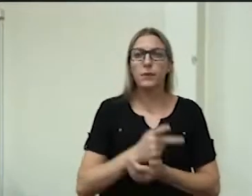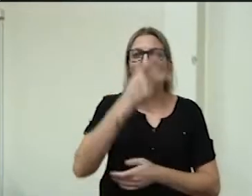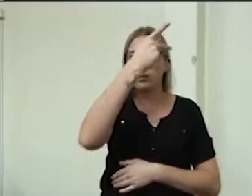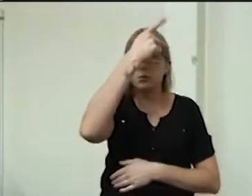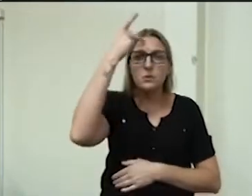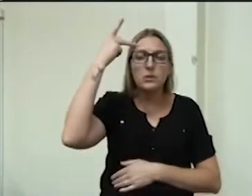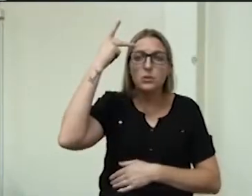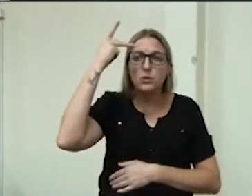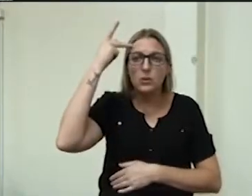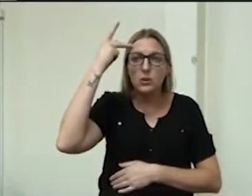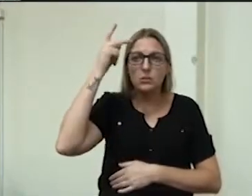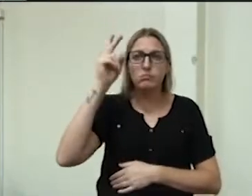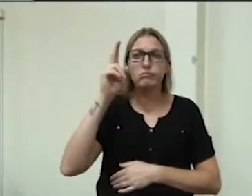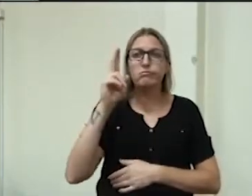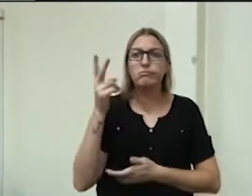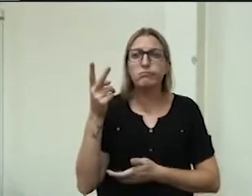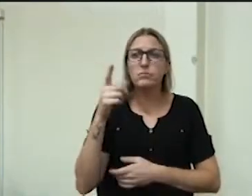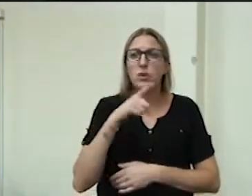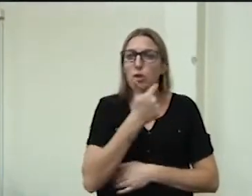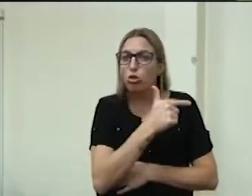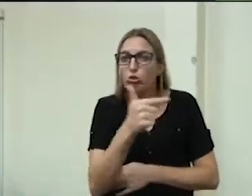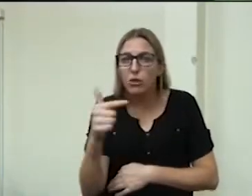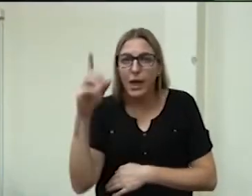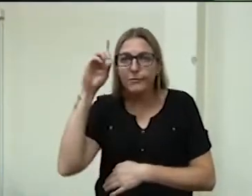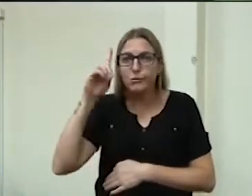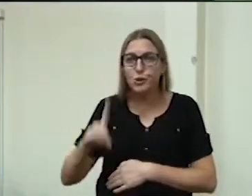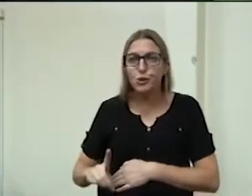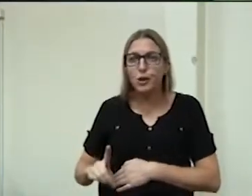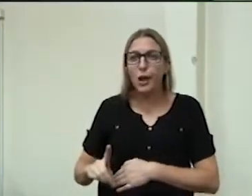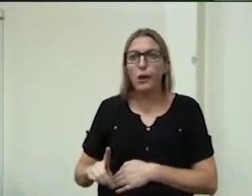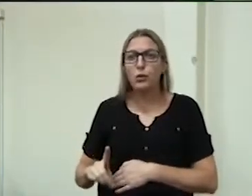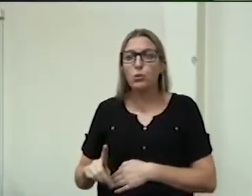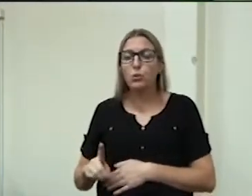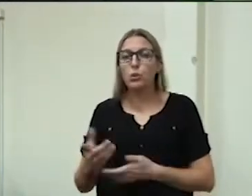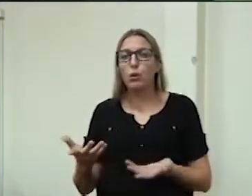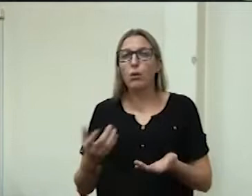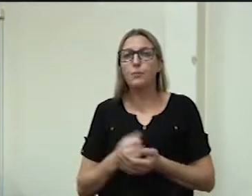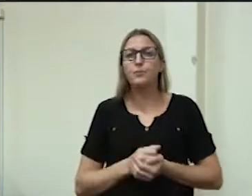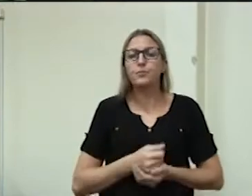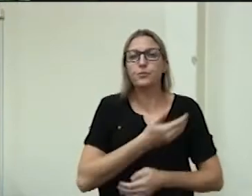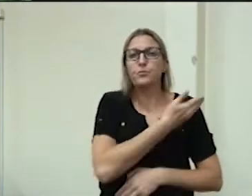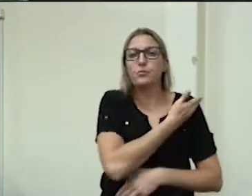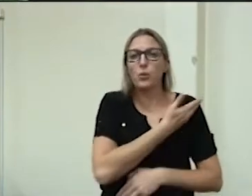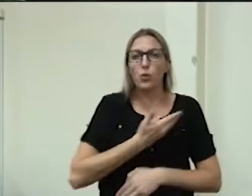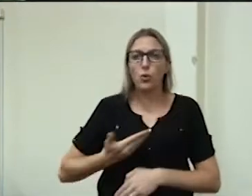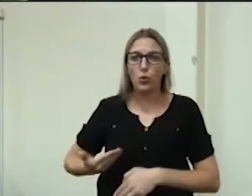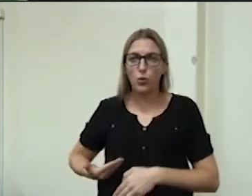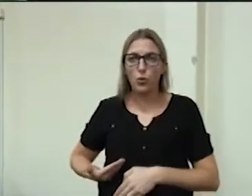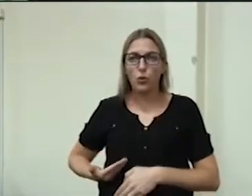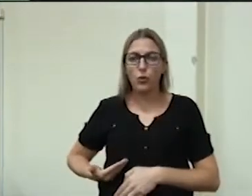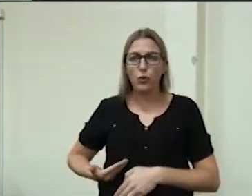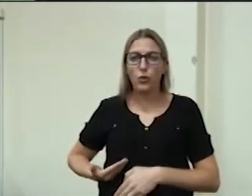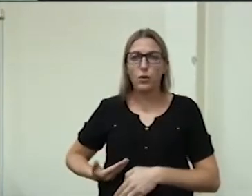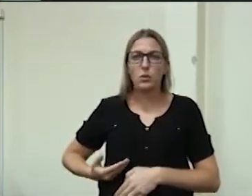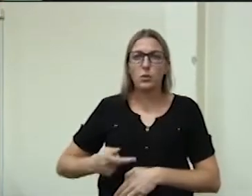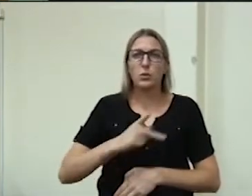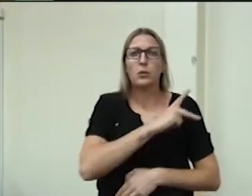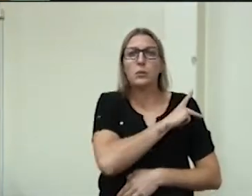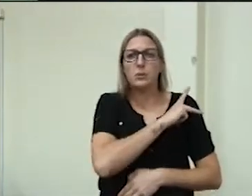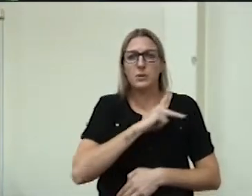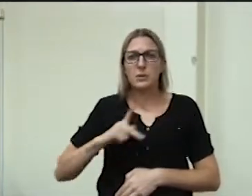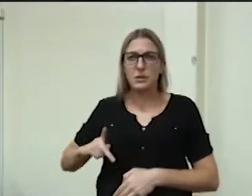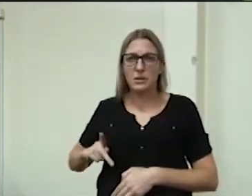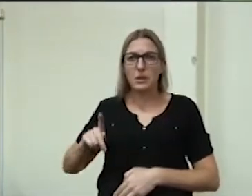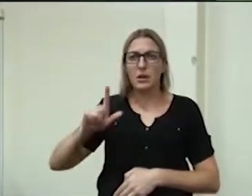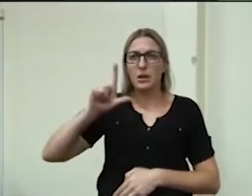e pagando mais caro. Então, eu quero dizer para vocês, o governo, acho que foi do presidente Lula, fez aquele projeto Luz